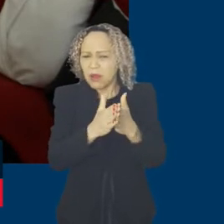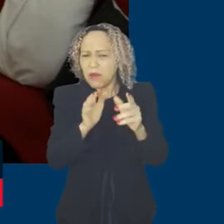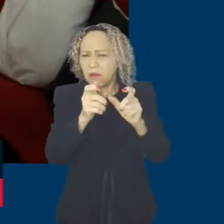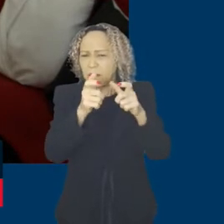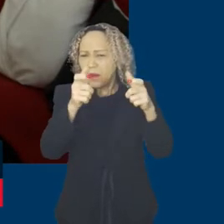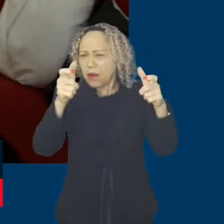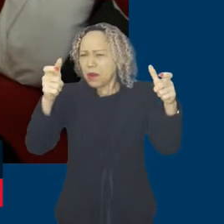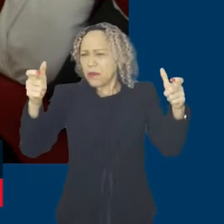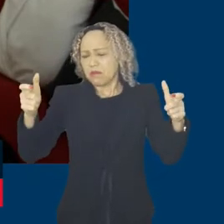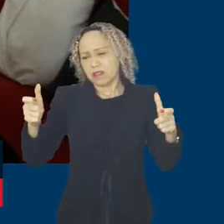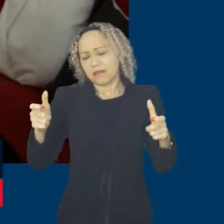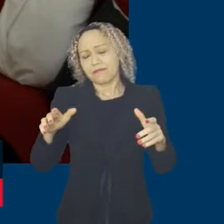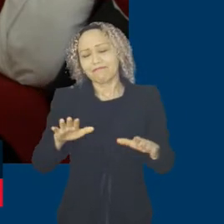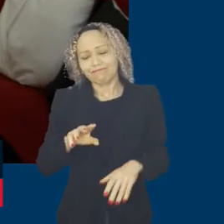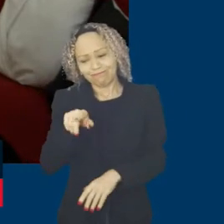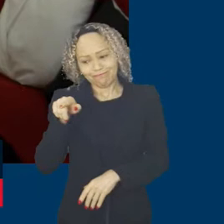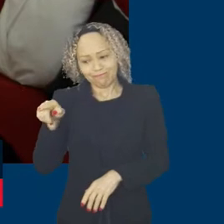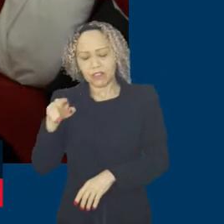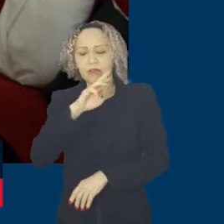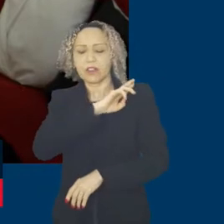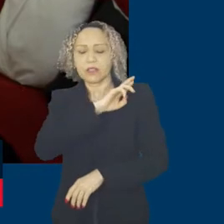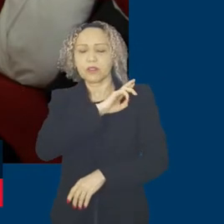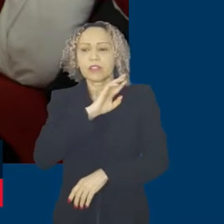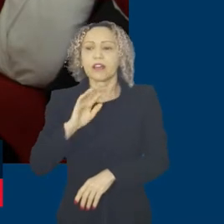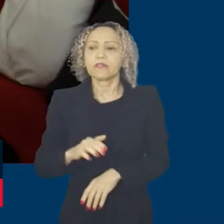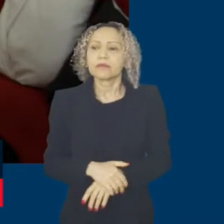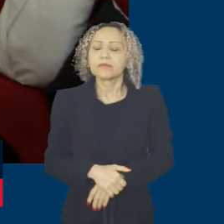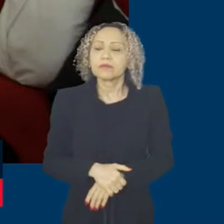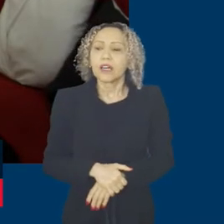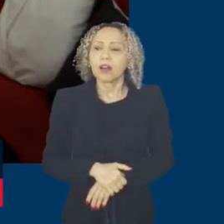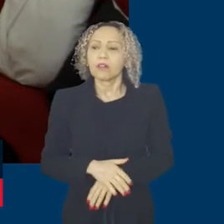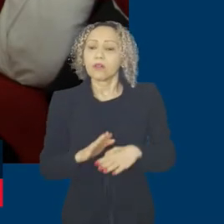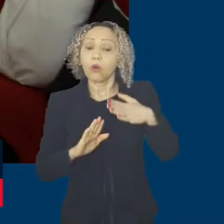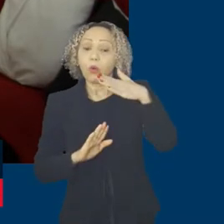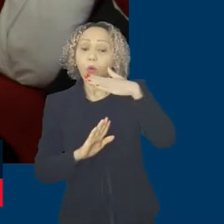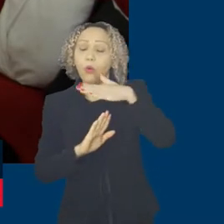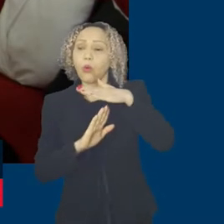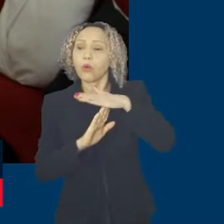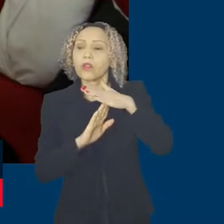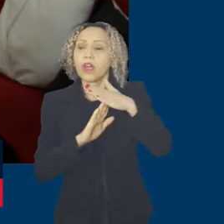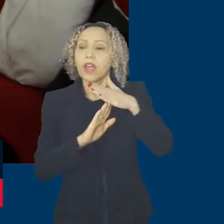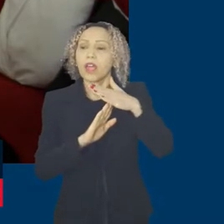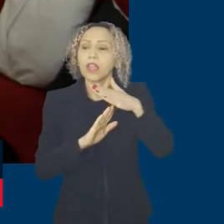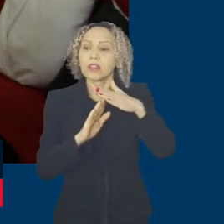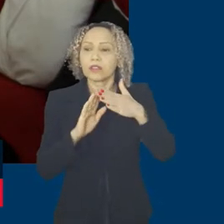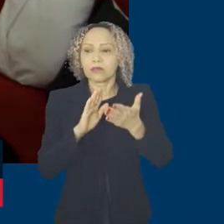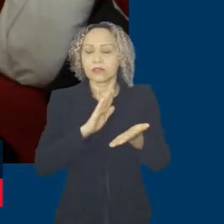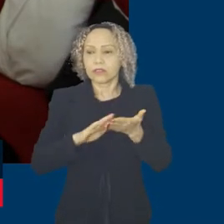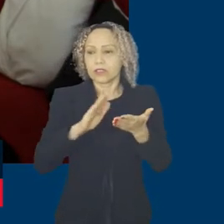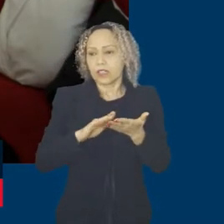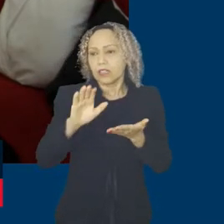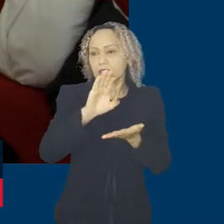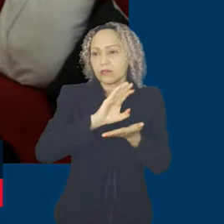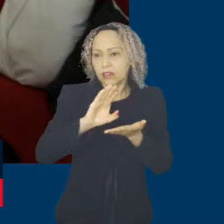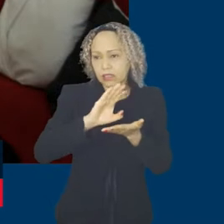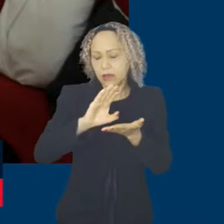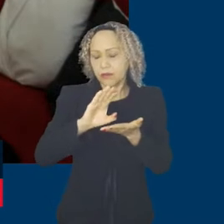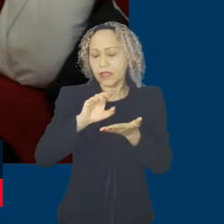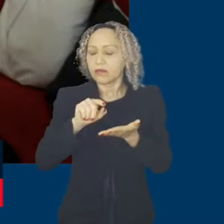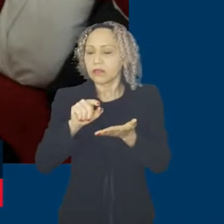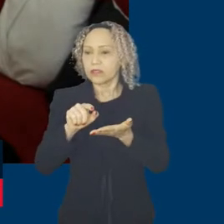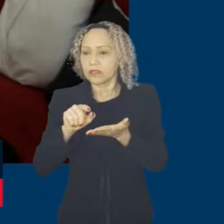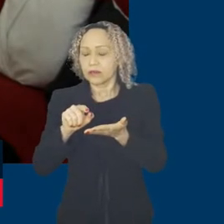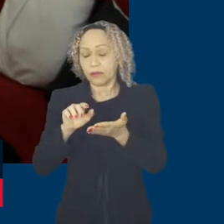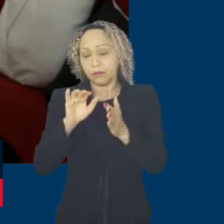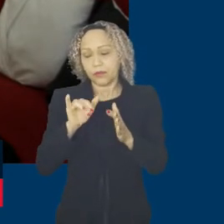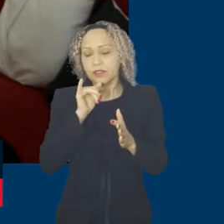para limitar apenas as despesas primárias, né, como eu falei, ele não afeta os juros da dívida pública. Ou seja, o dinheiro que